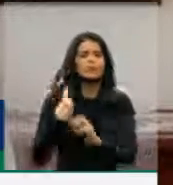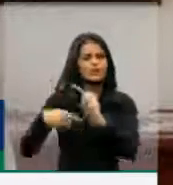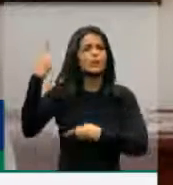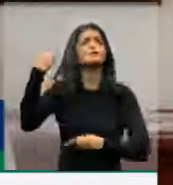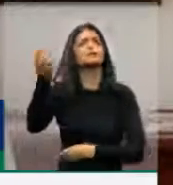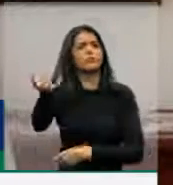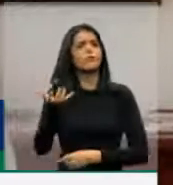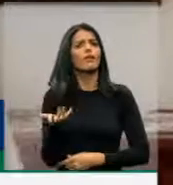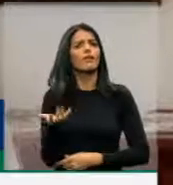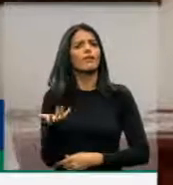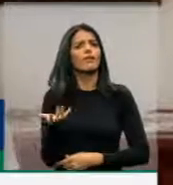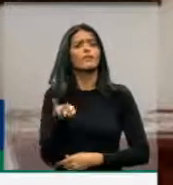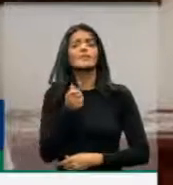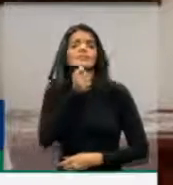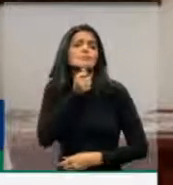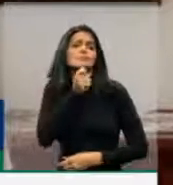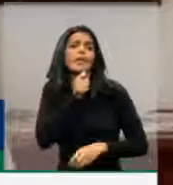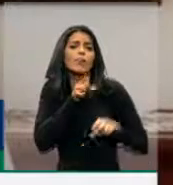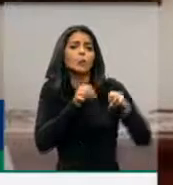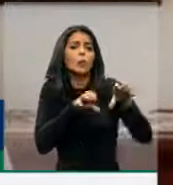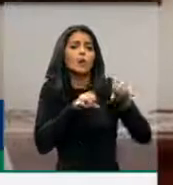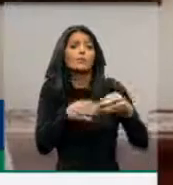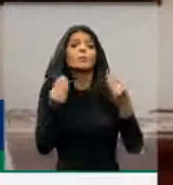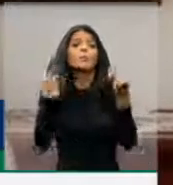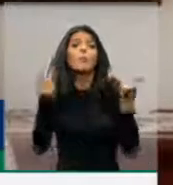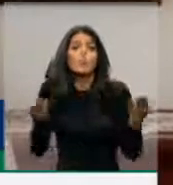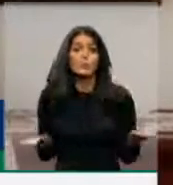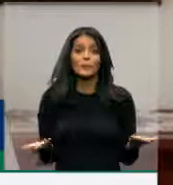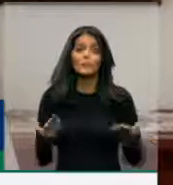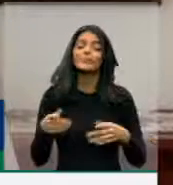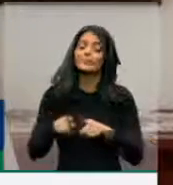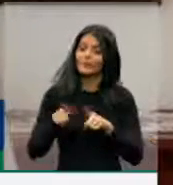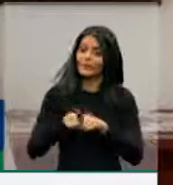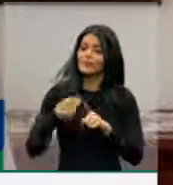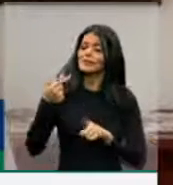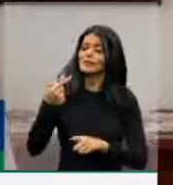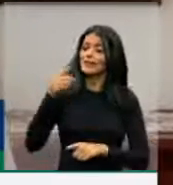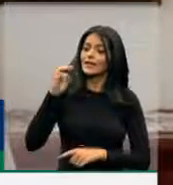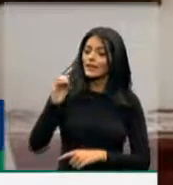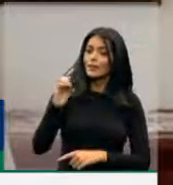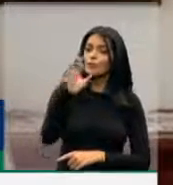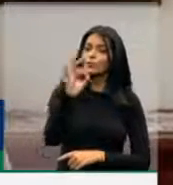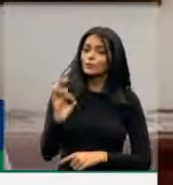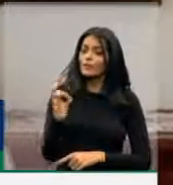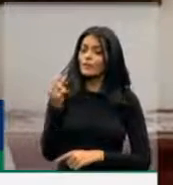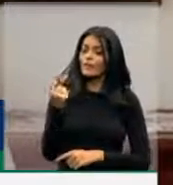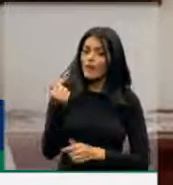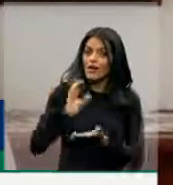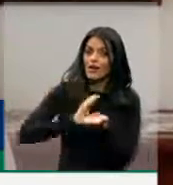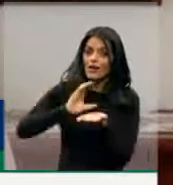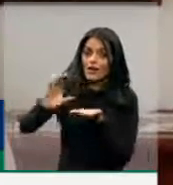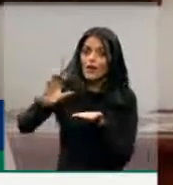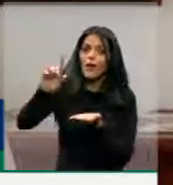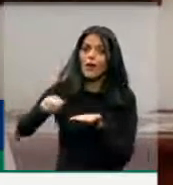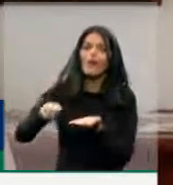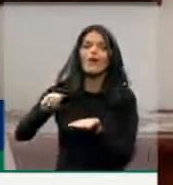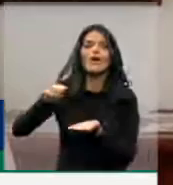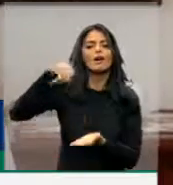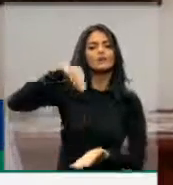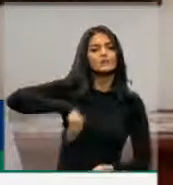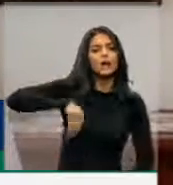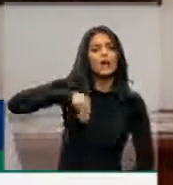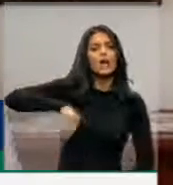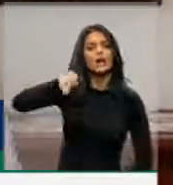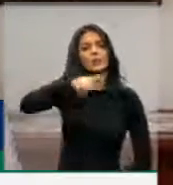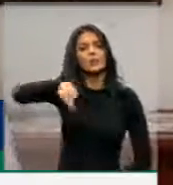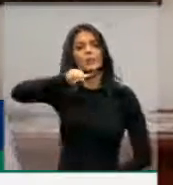vai acontecer, e ao mesmo tempo que garanta 70% para a valorização dos profissionais da